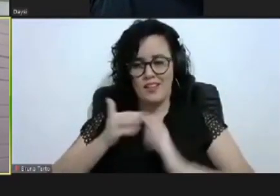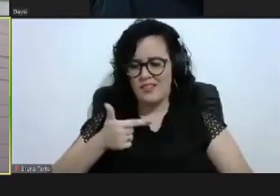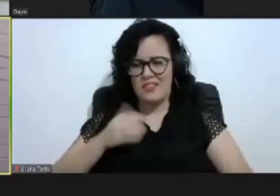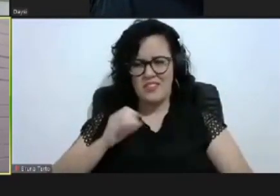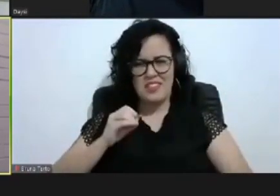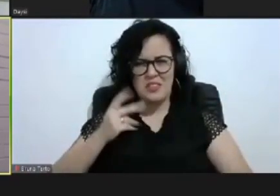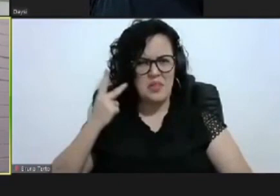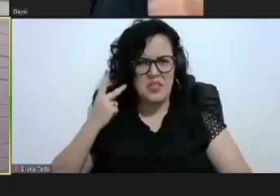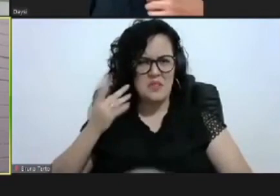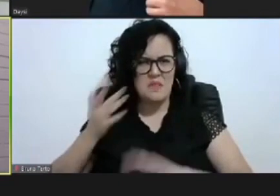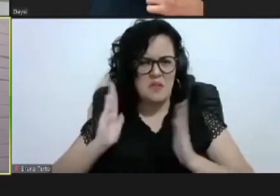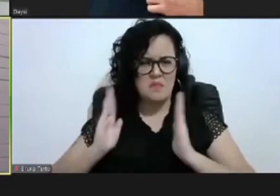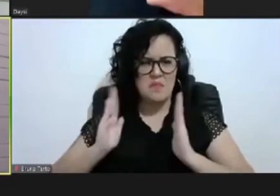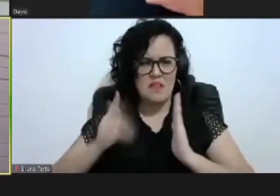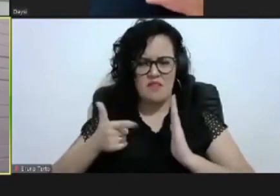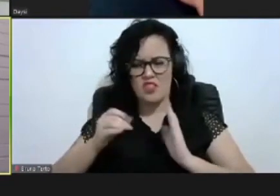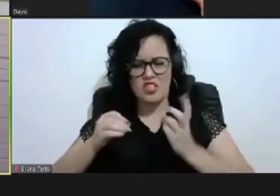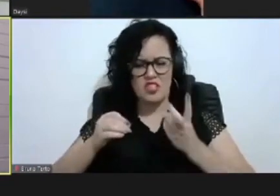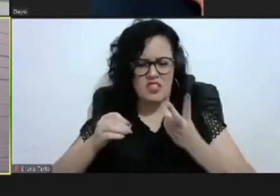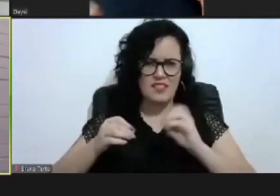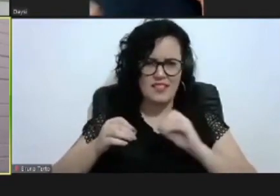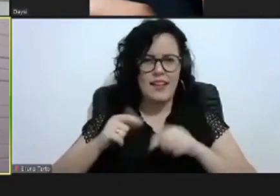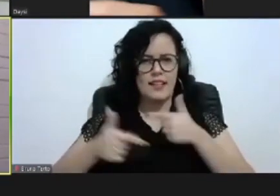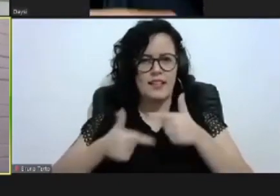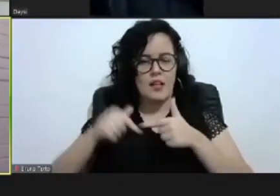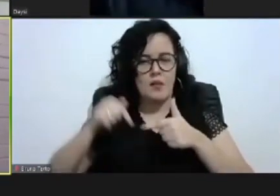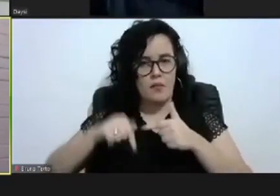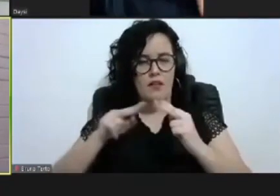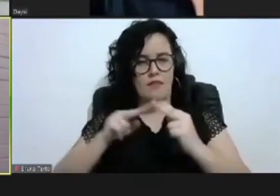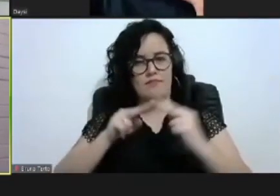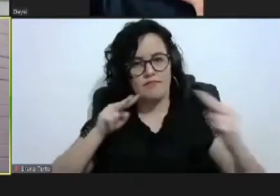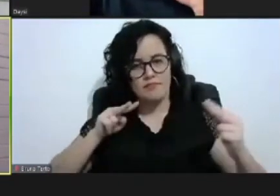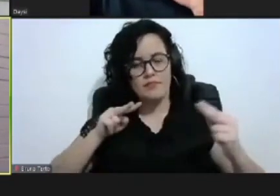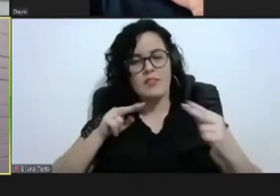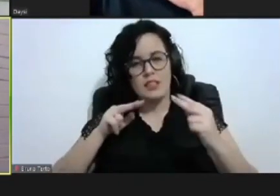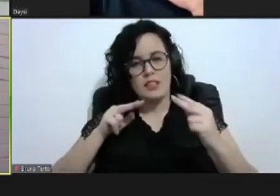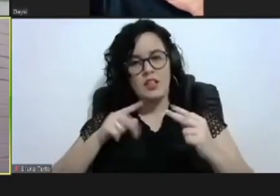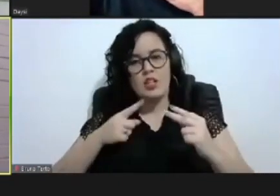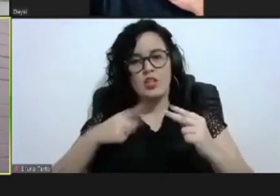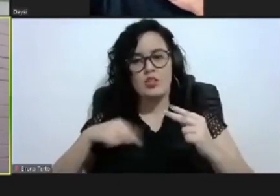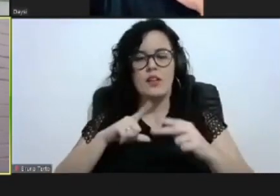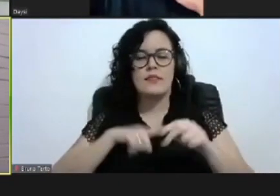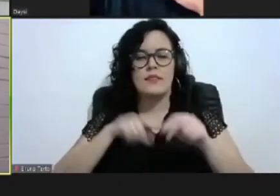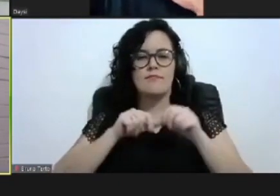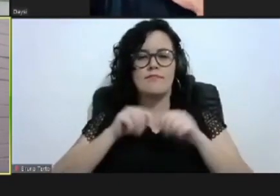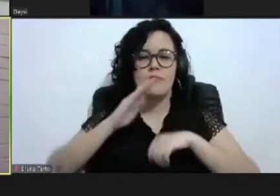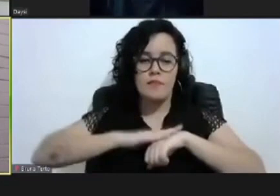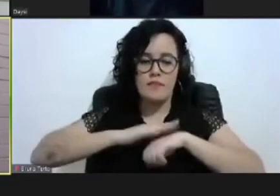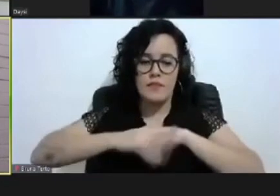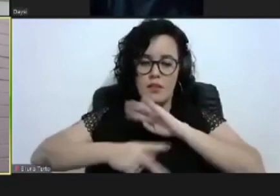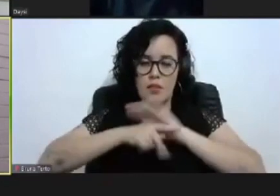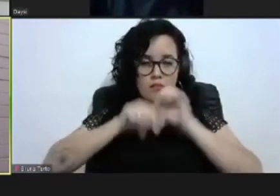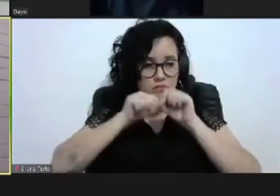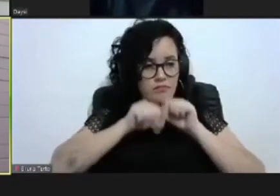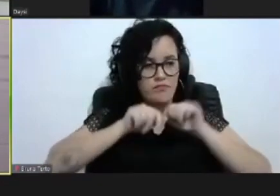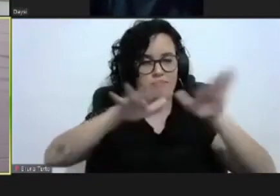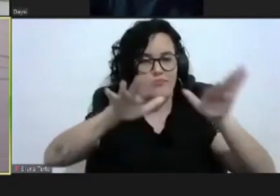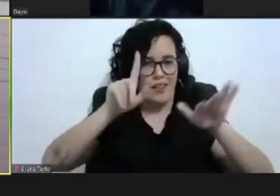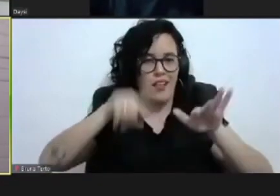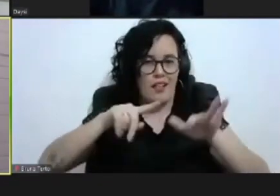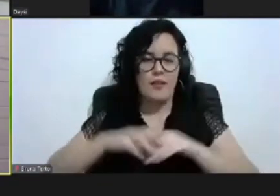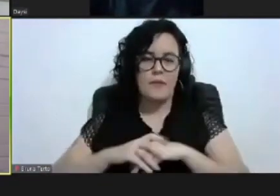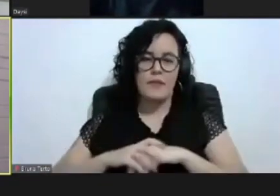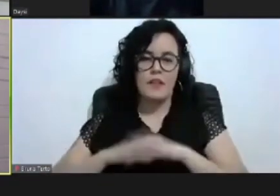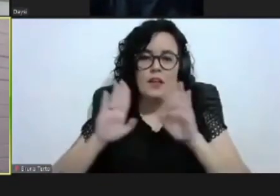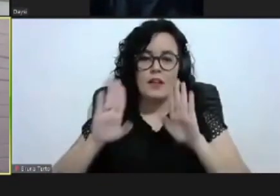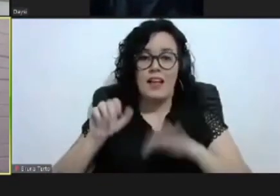editora, com apenas um plantão que a gente faz de logística, porque a gente distribui os próprios livros. E quanto à